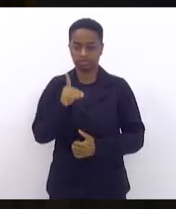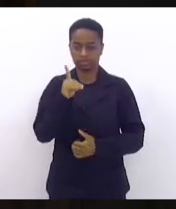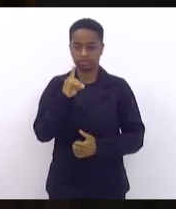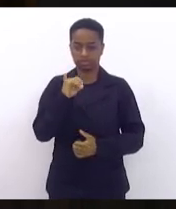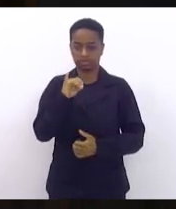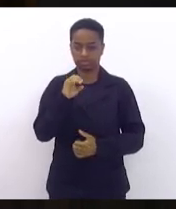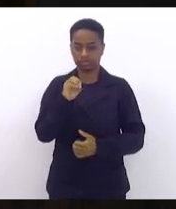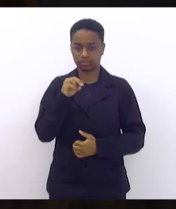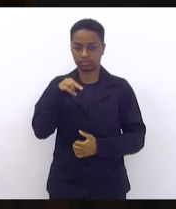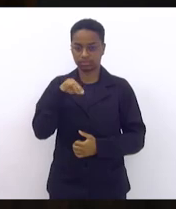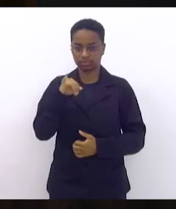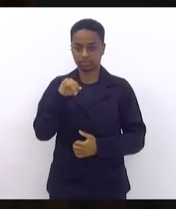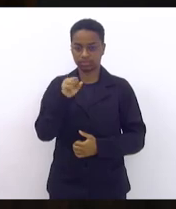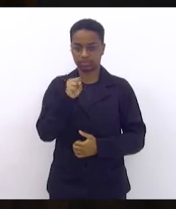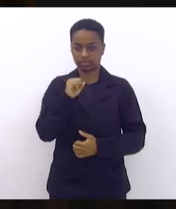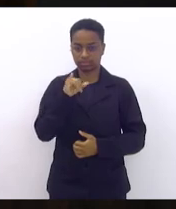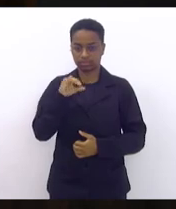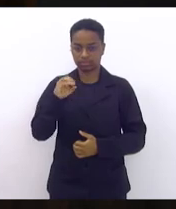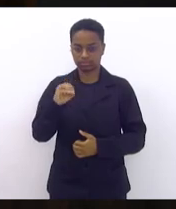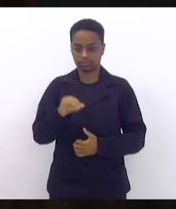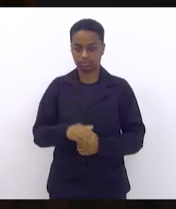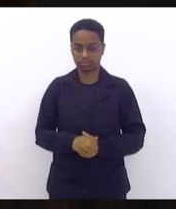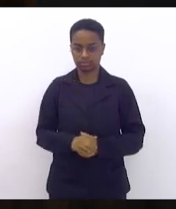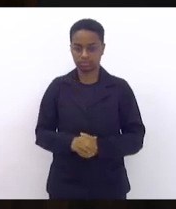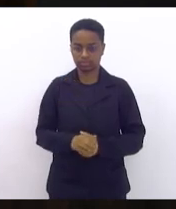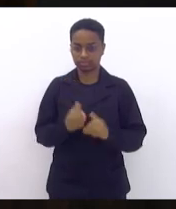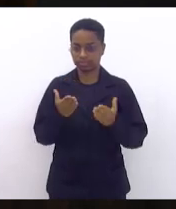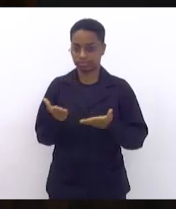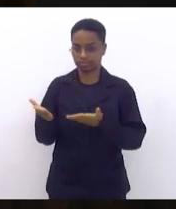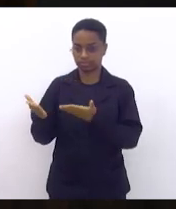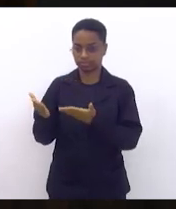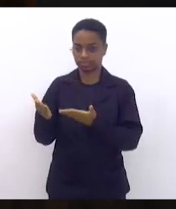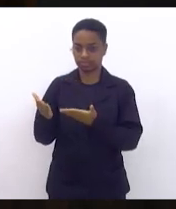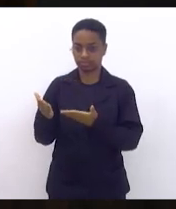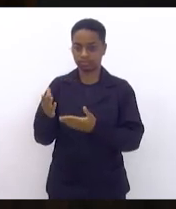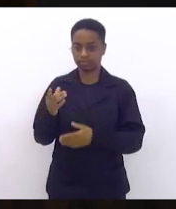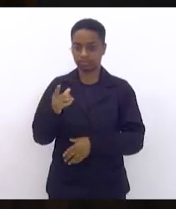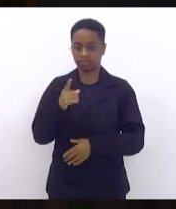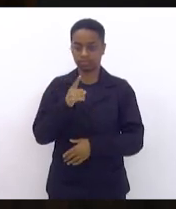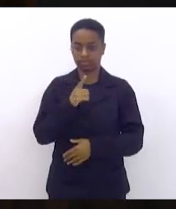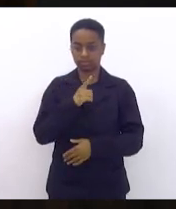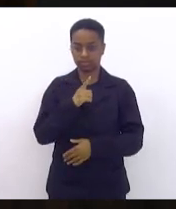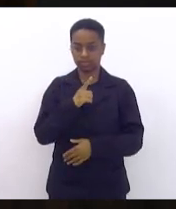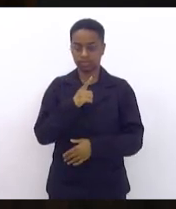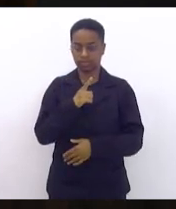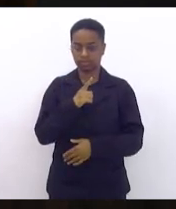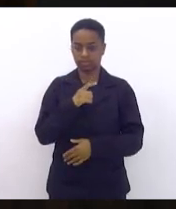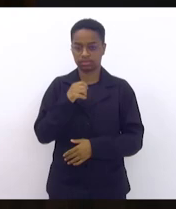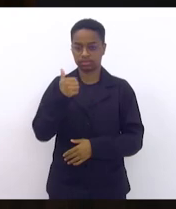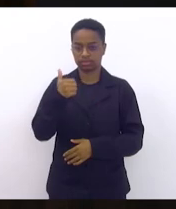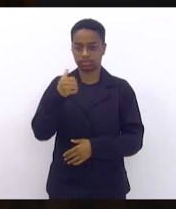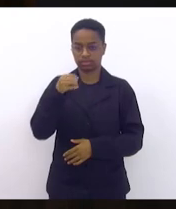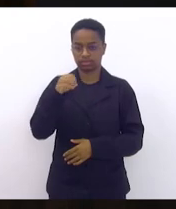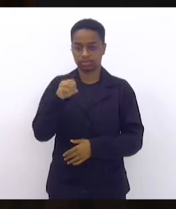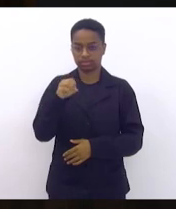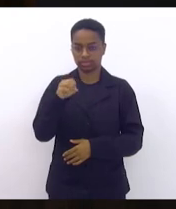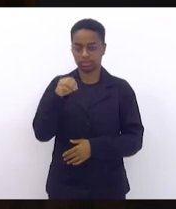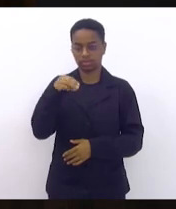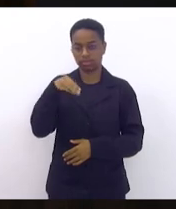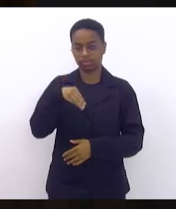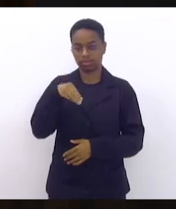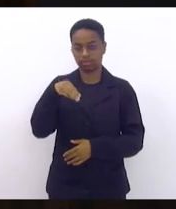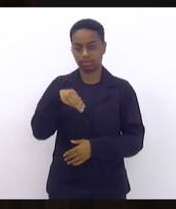Dionísio Lins vossa excelência dispõe de 10